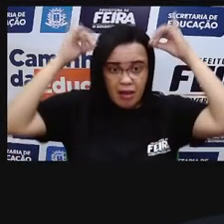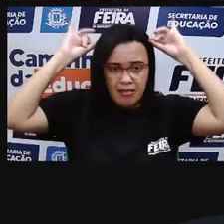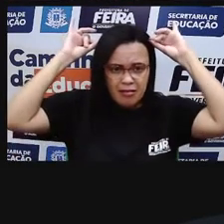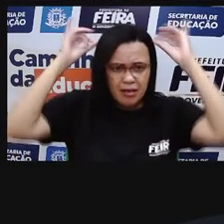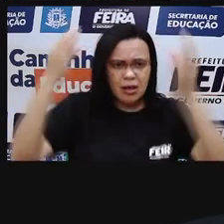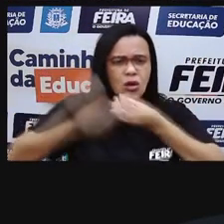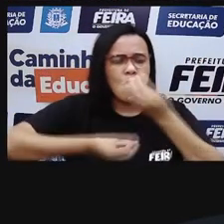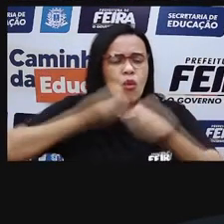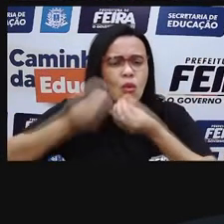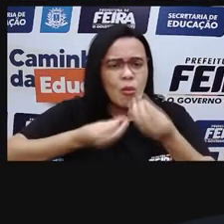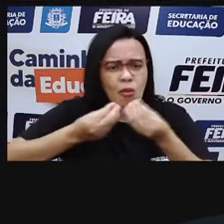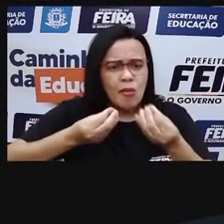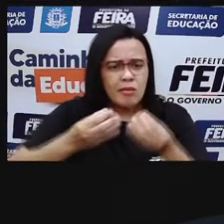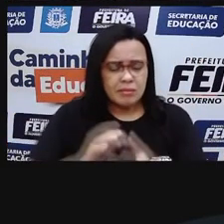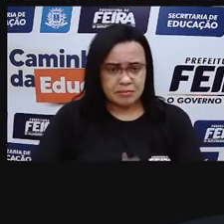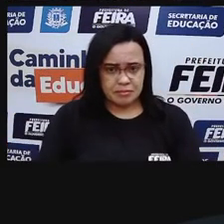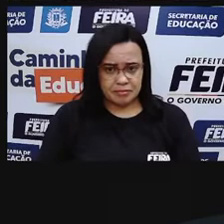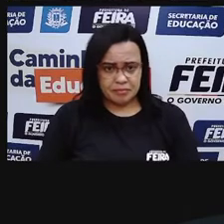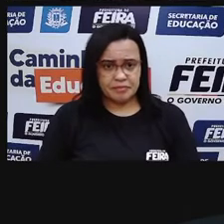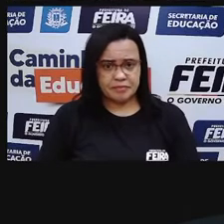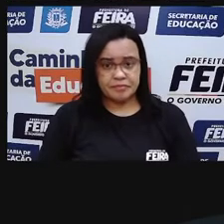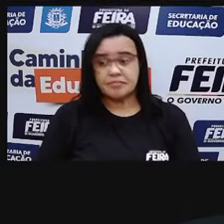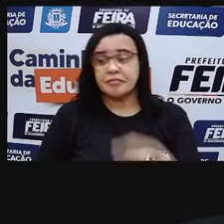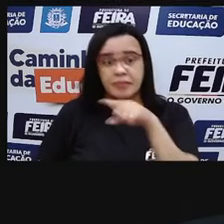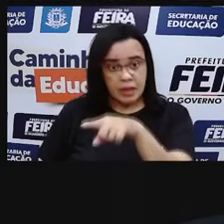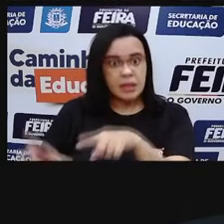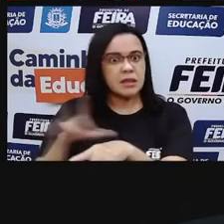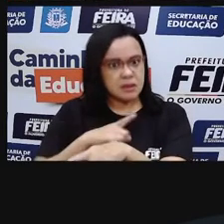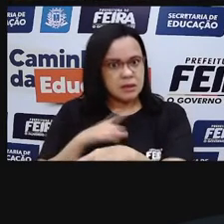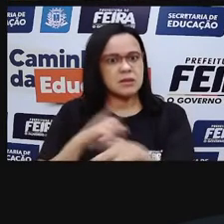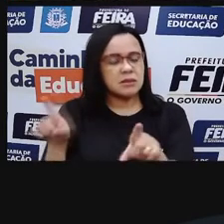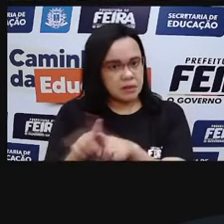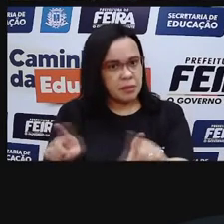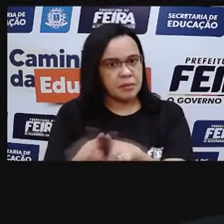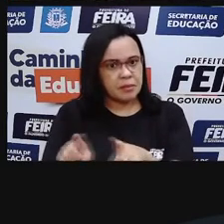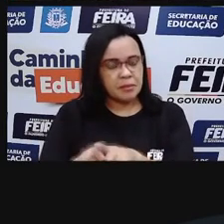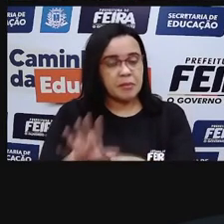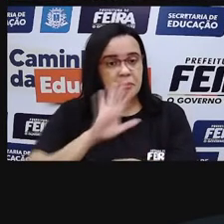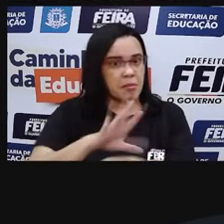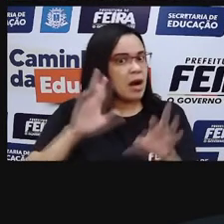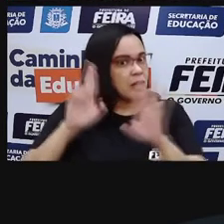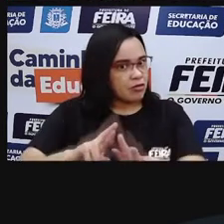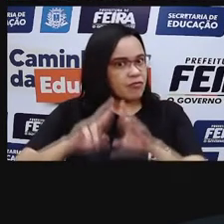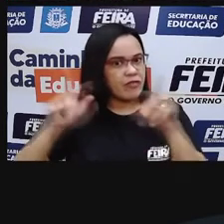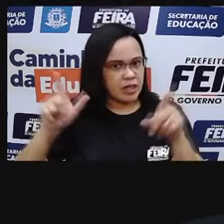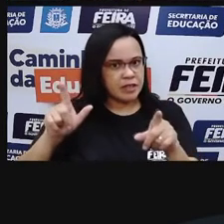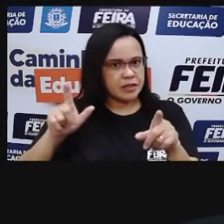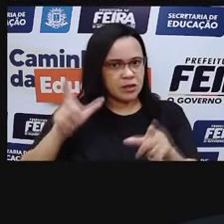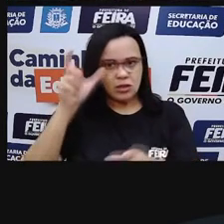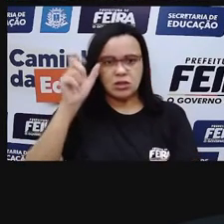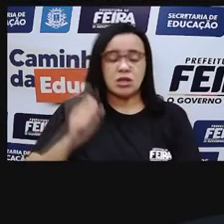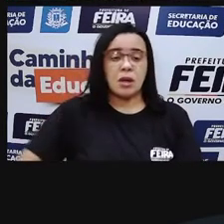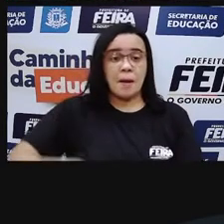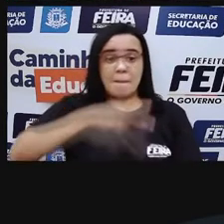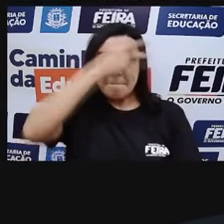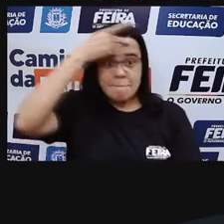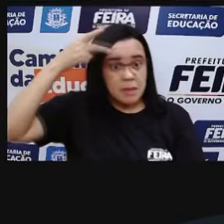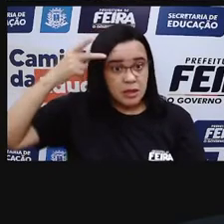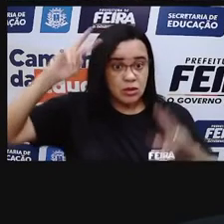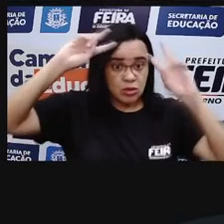vocês. O gado, ele também tem varíola, mas é causada por um outro vírus, chamado de variolae